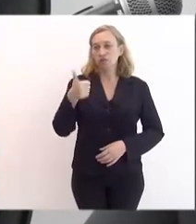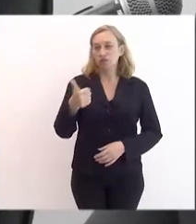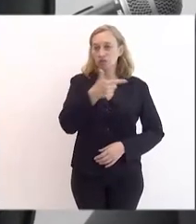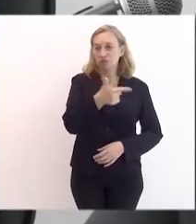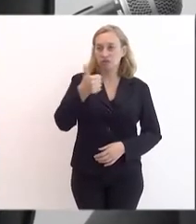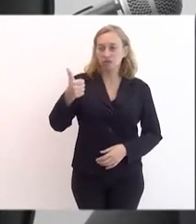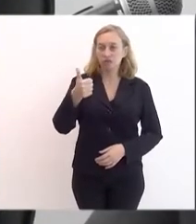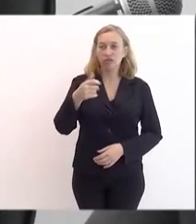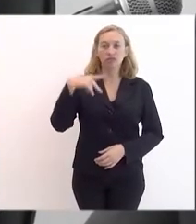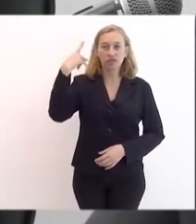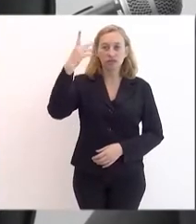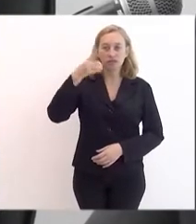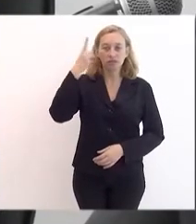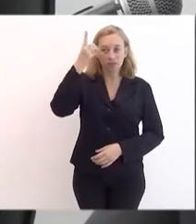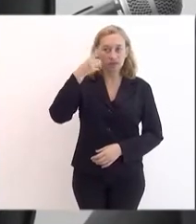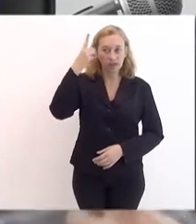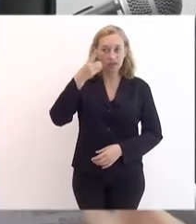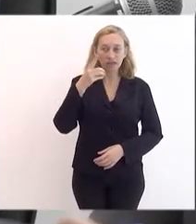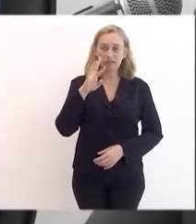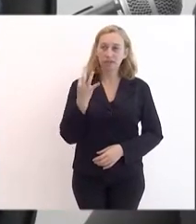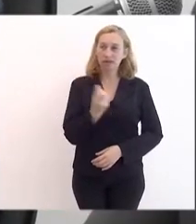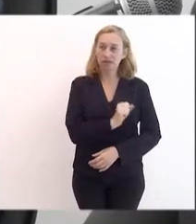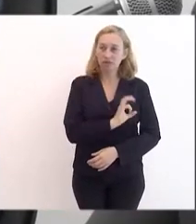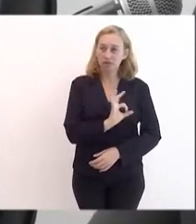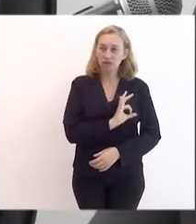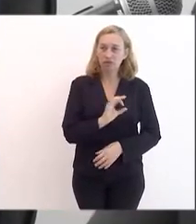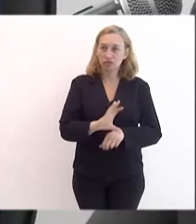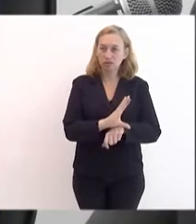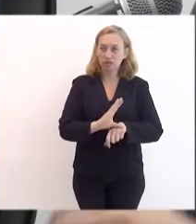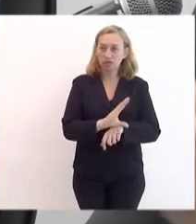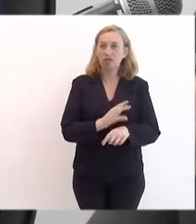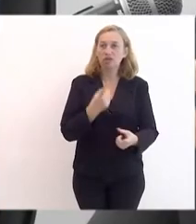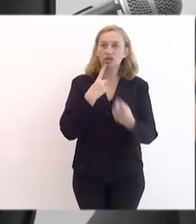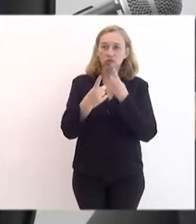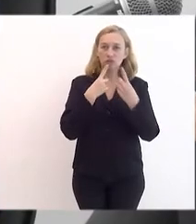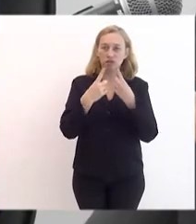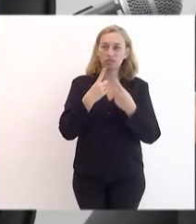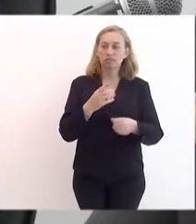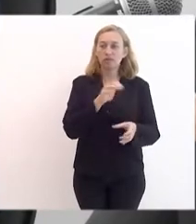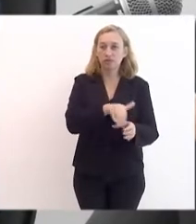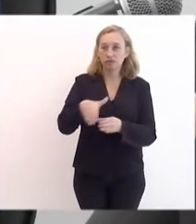4991 de 2021, autoria deputada Marta Rocha, parecer pela constitucionalidade. Em discussão,